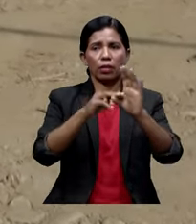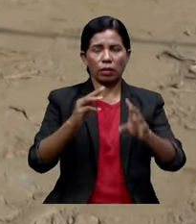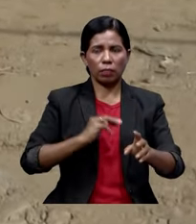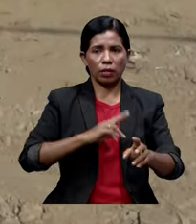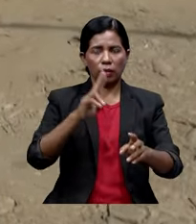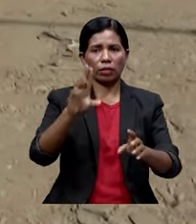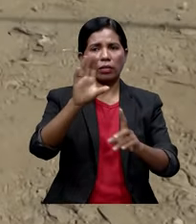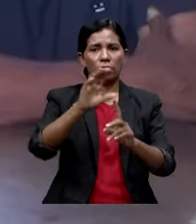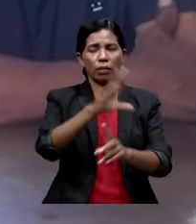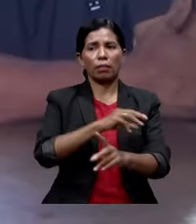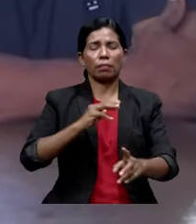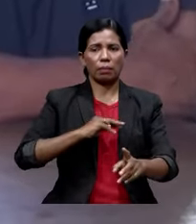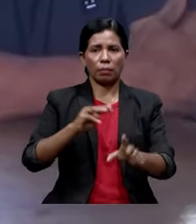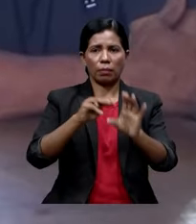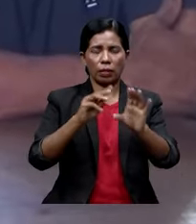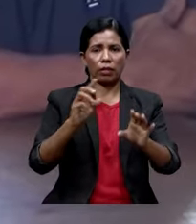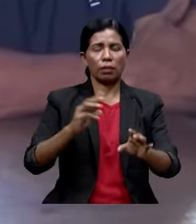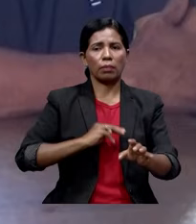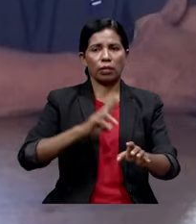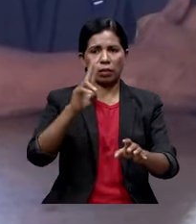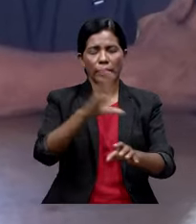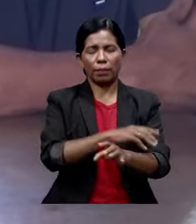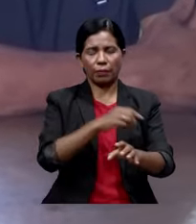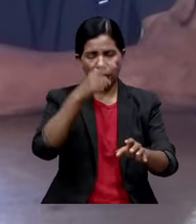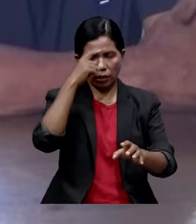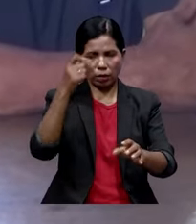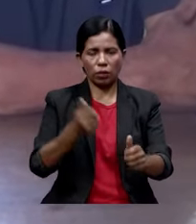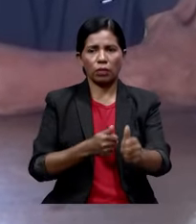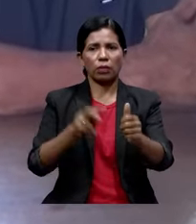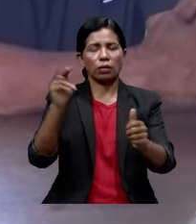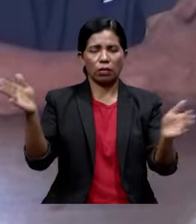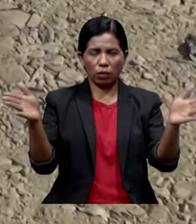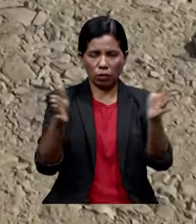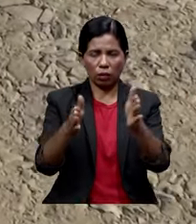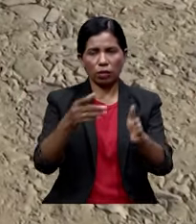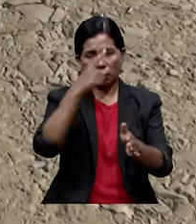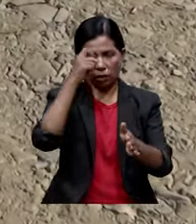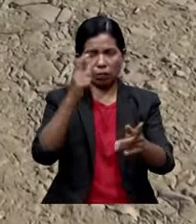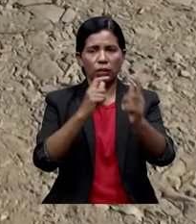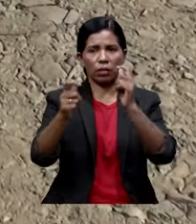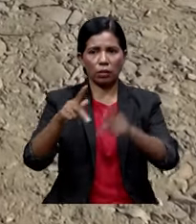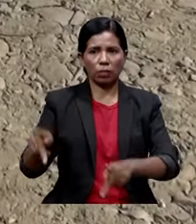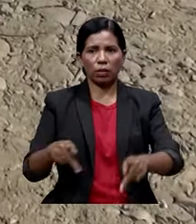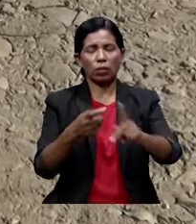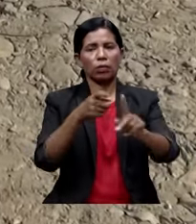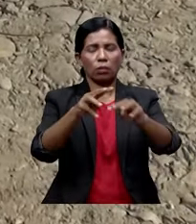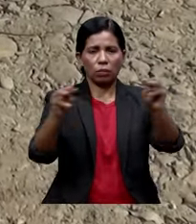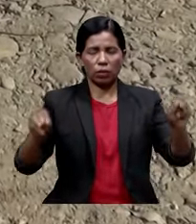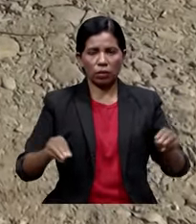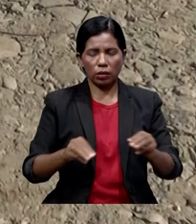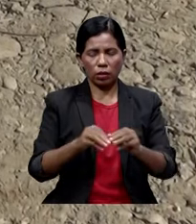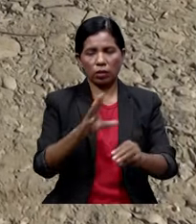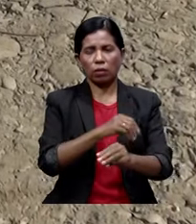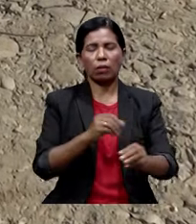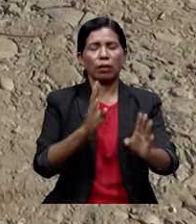mebe sefi gestor mercado manlewana preocupa o terminal provisório nebe tuirnya klotliu tama transporte público husi município nomos